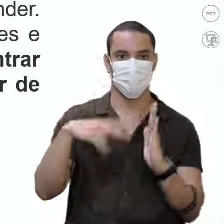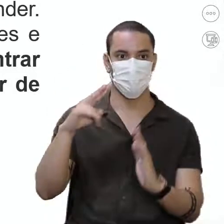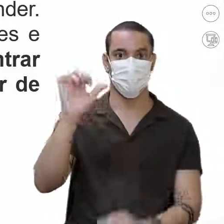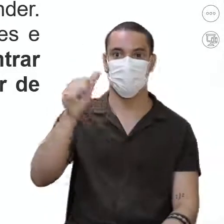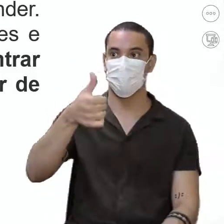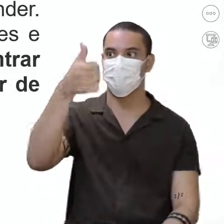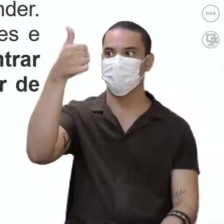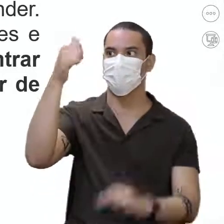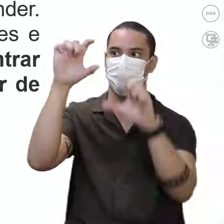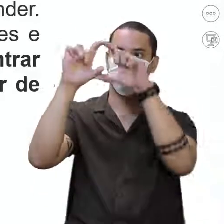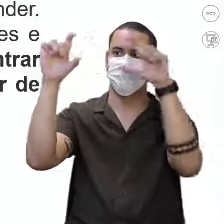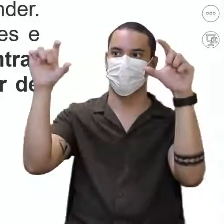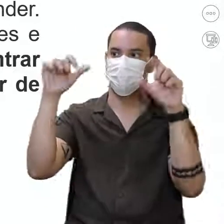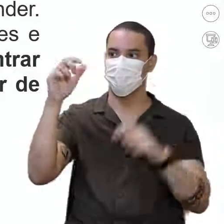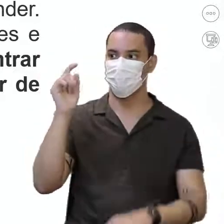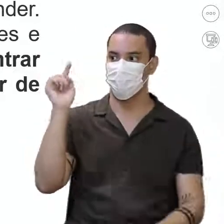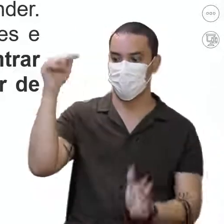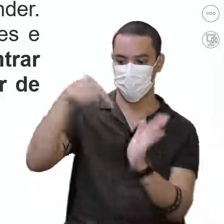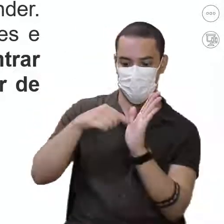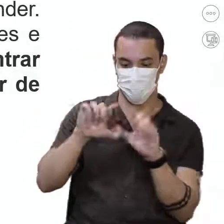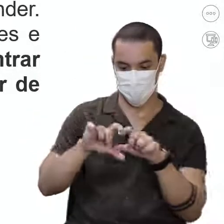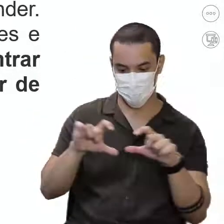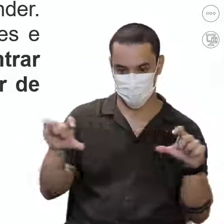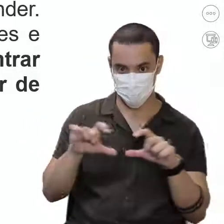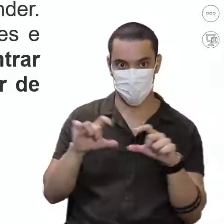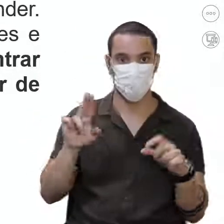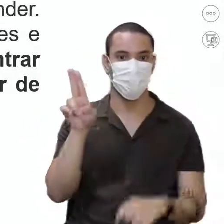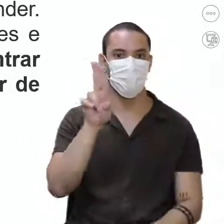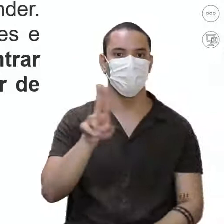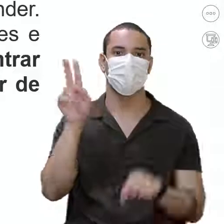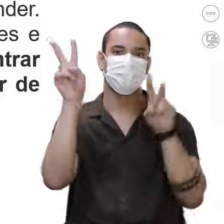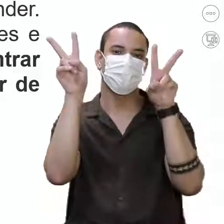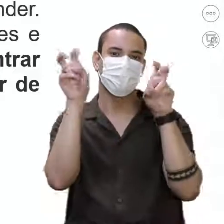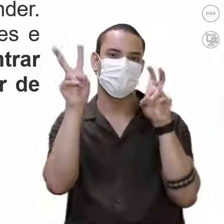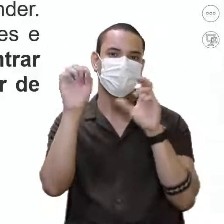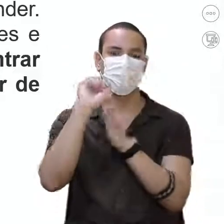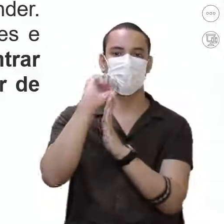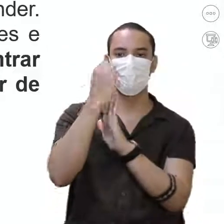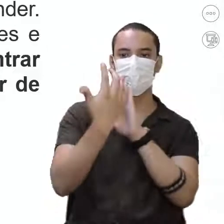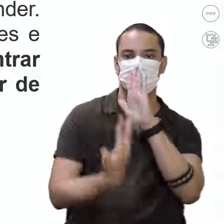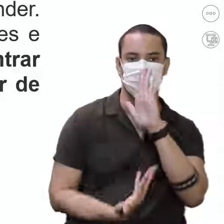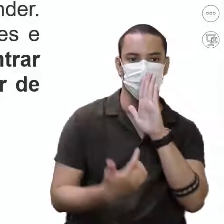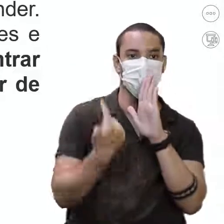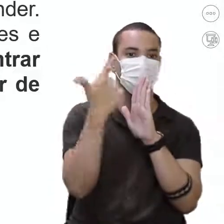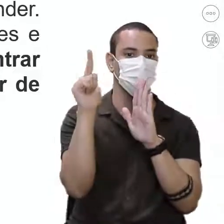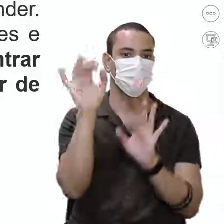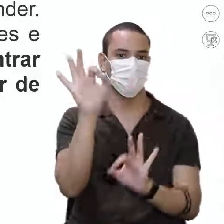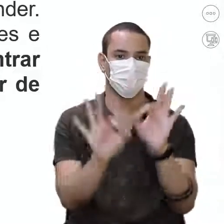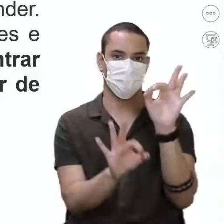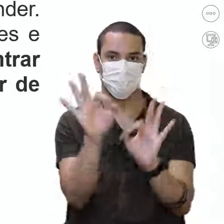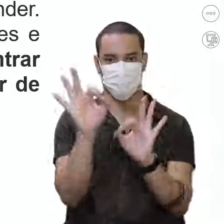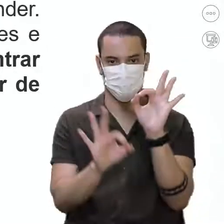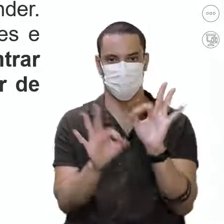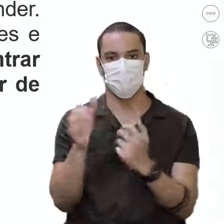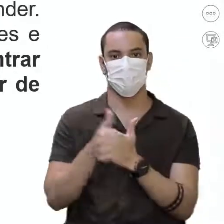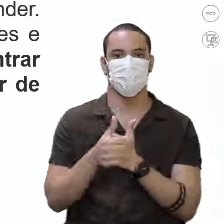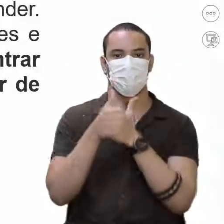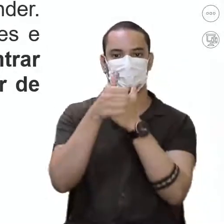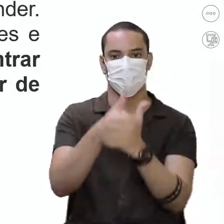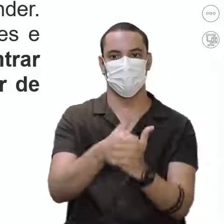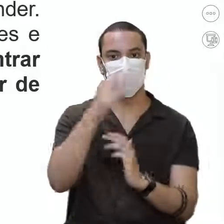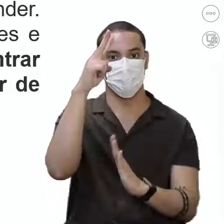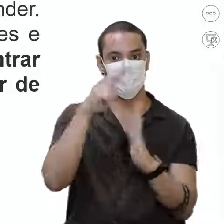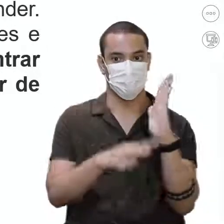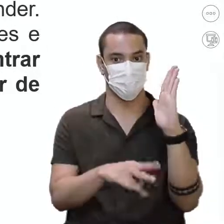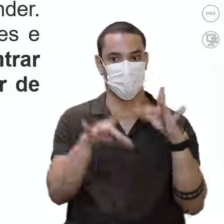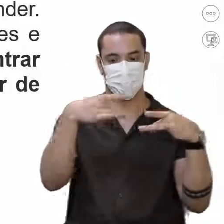e o último parágrafo usando títulos, sumários e outros organizadores na medida que leem